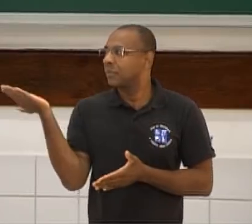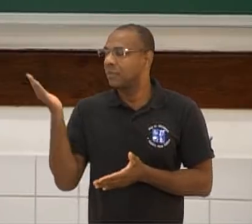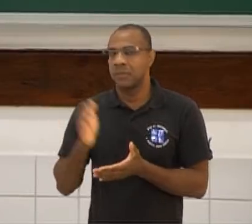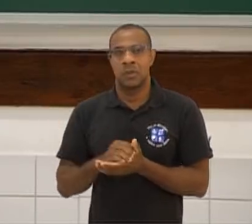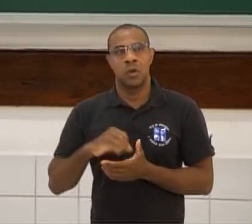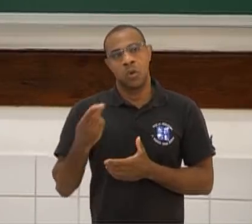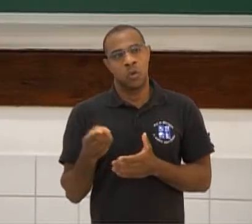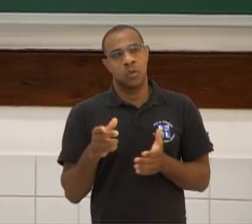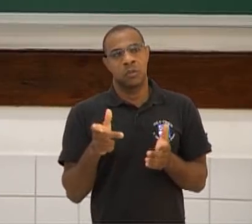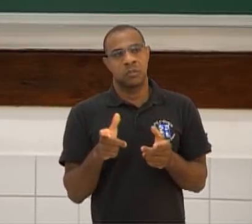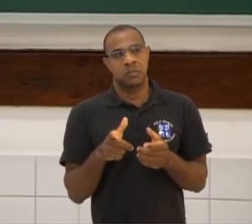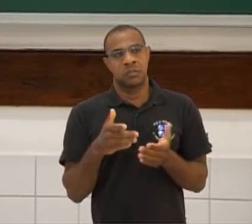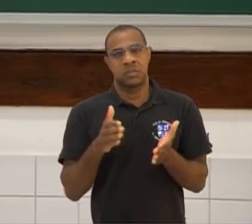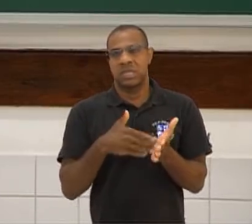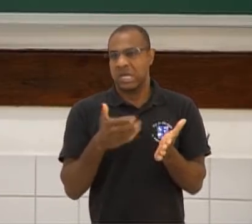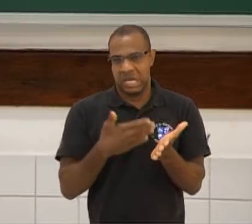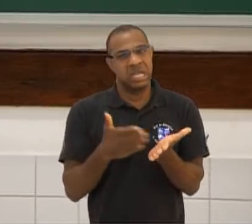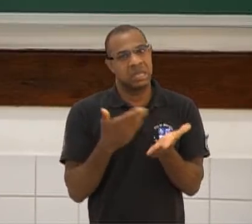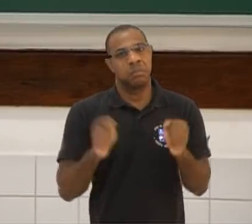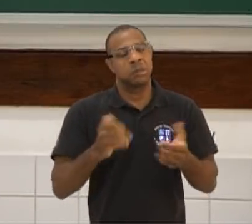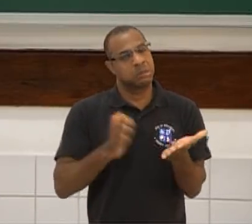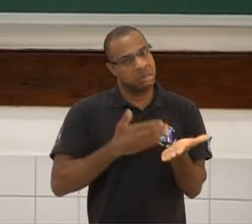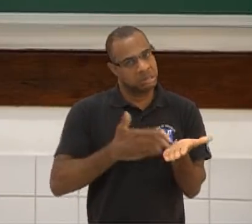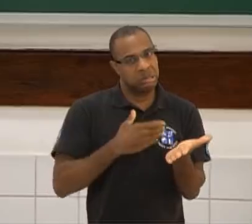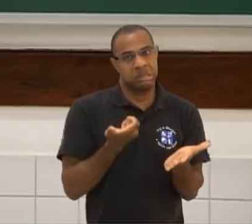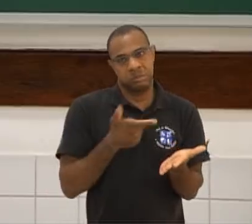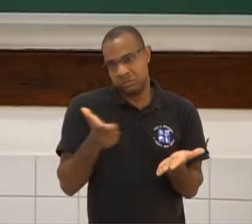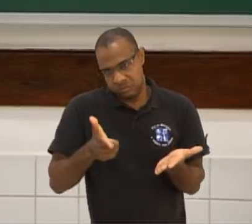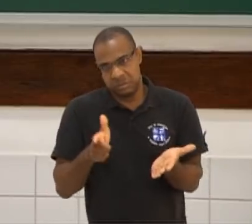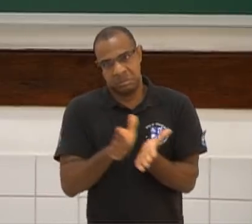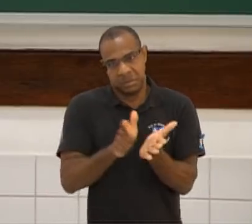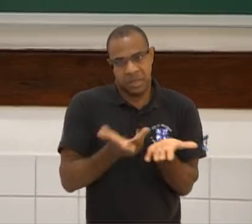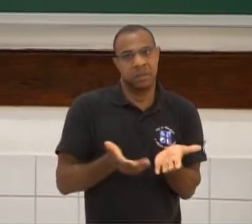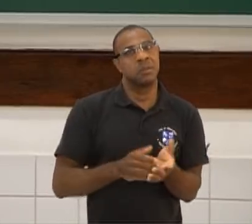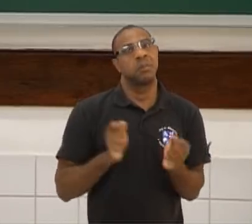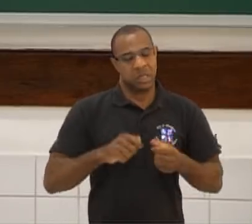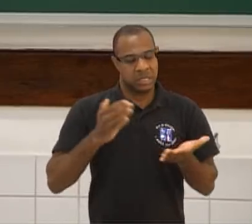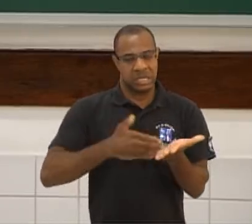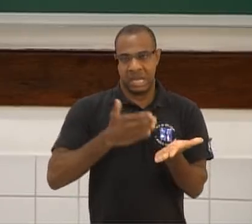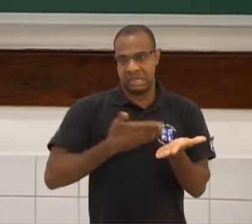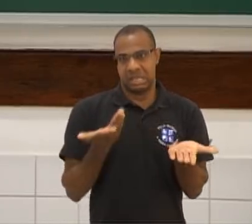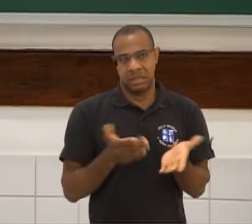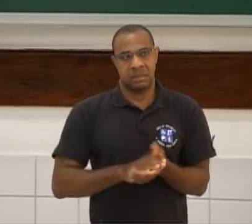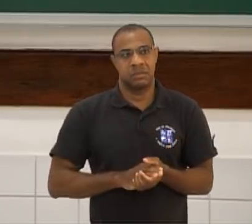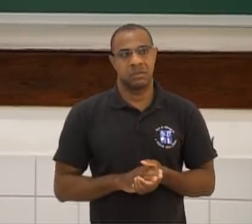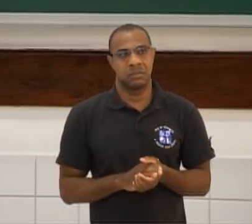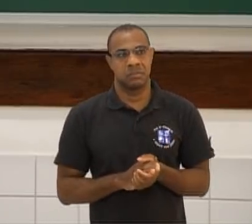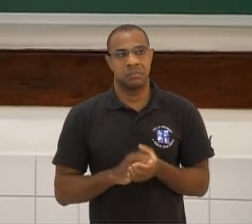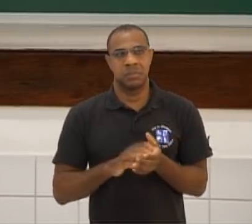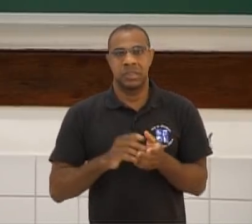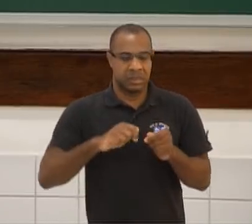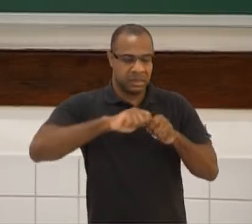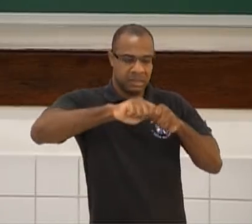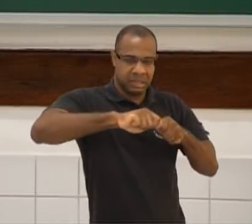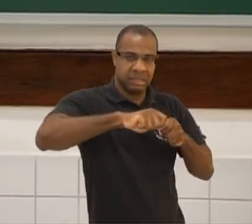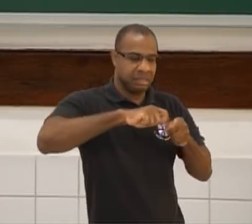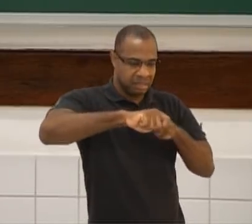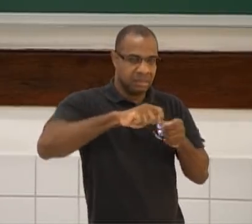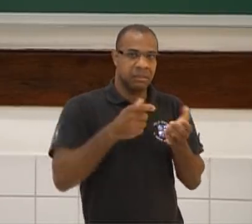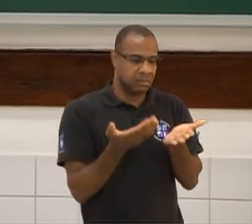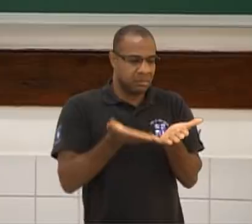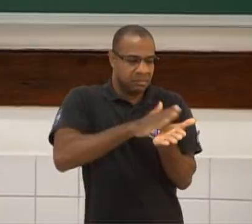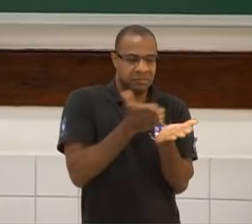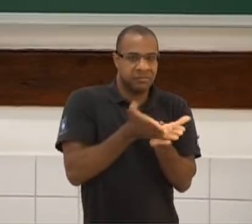tiver sulfite, você pode fazer com folha de caderno, você pode amarrar uma fita, né, nesse material e fazer